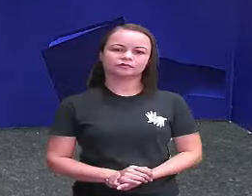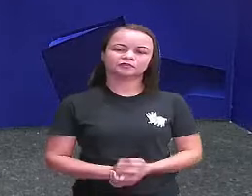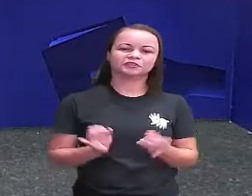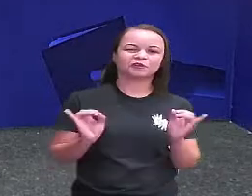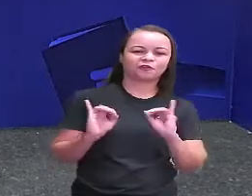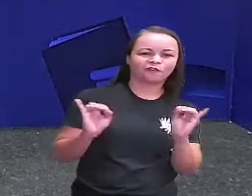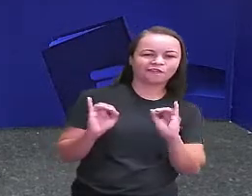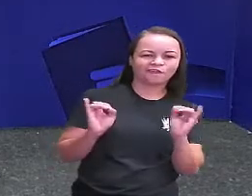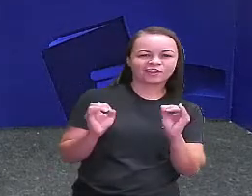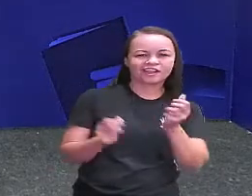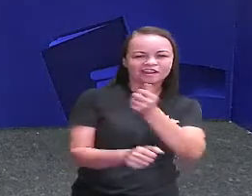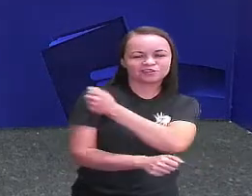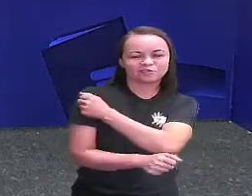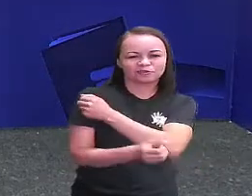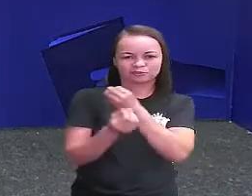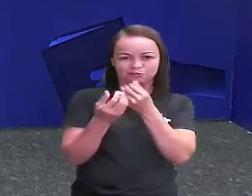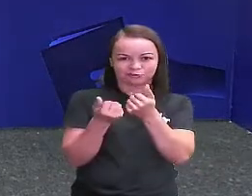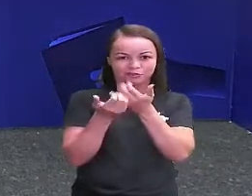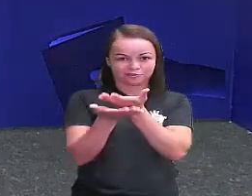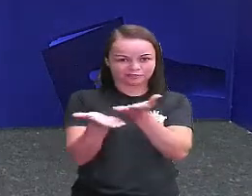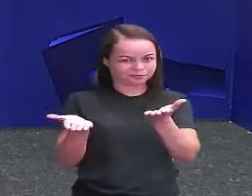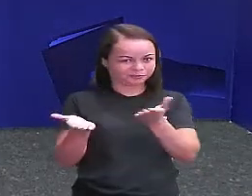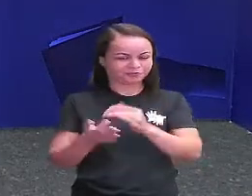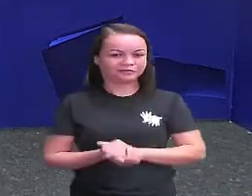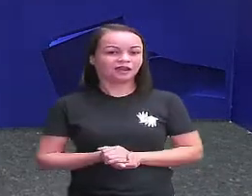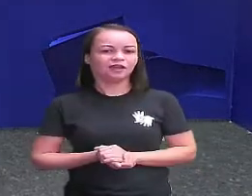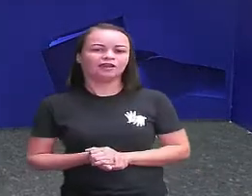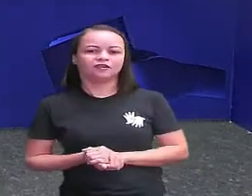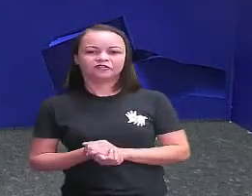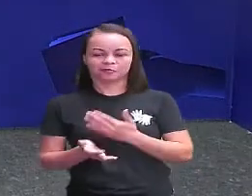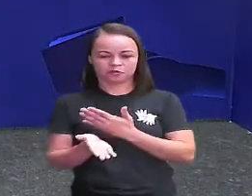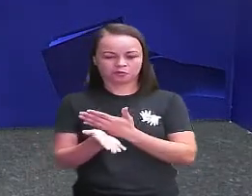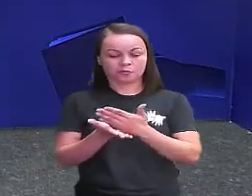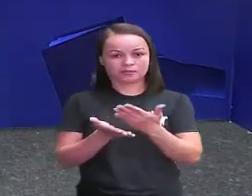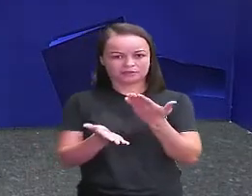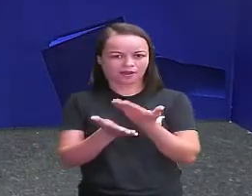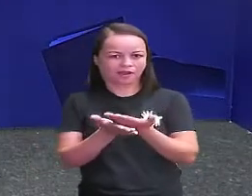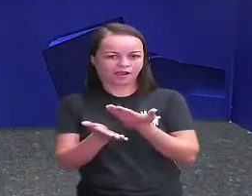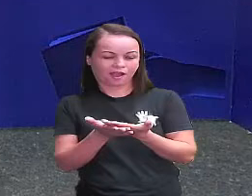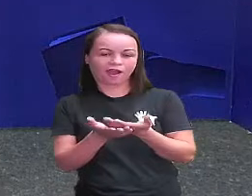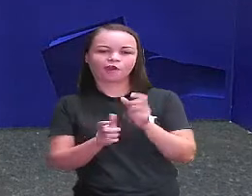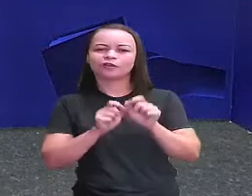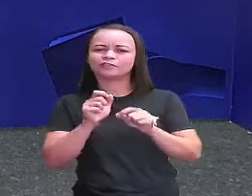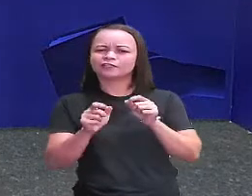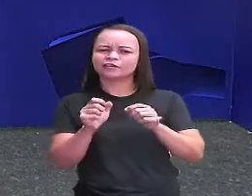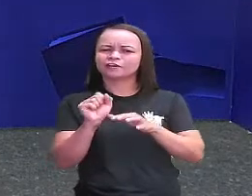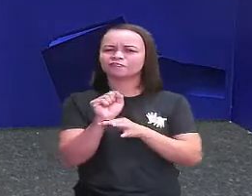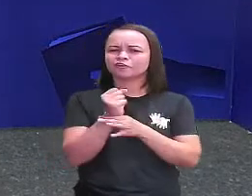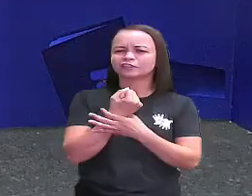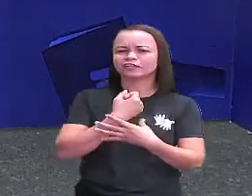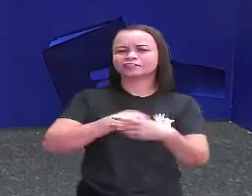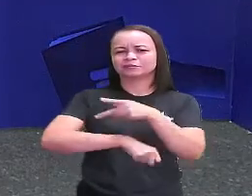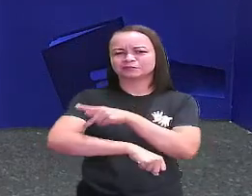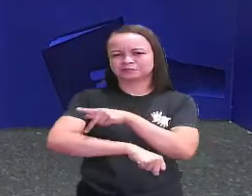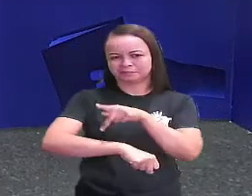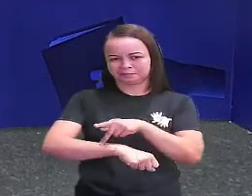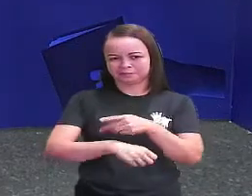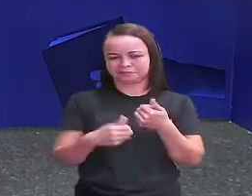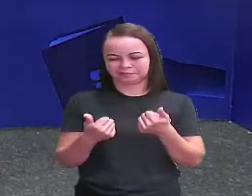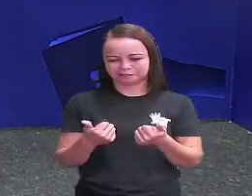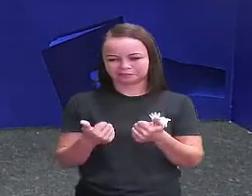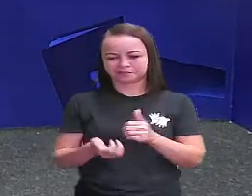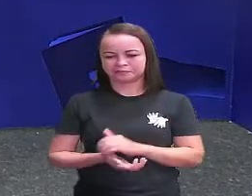Olá, pessoal, tudo bem com vocês? Vamos lá? Vamos dar início à nossa aula de fortalecimento pedagógico, tá